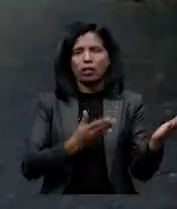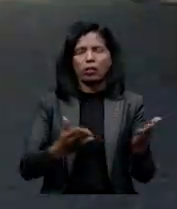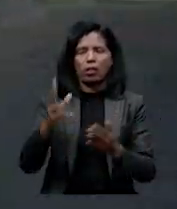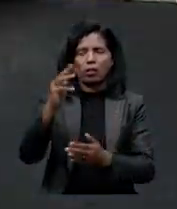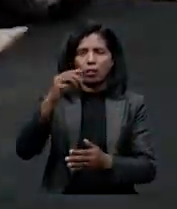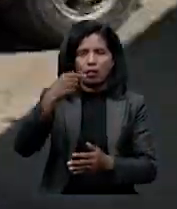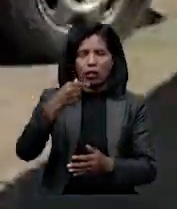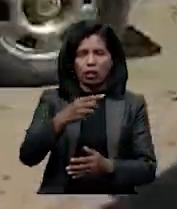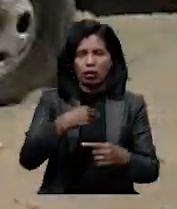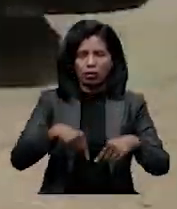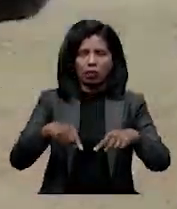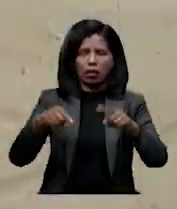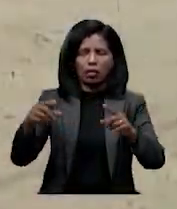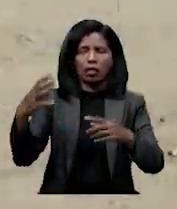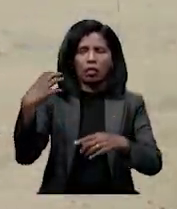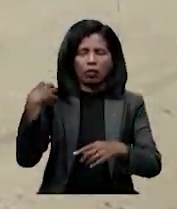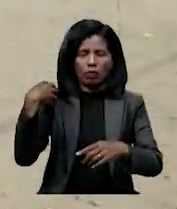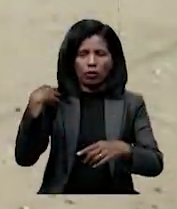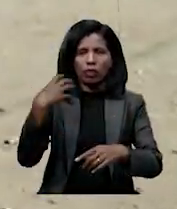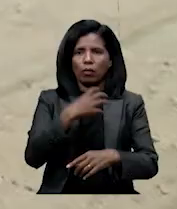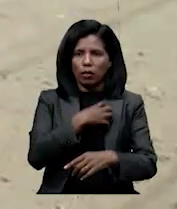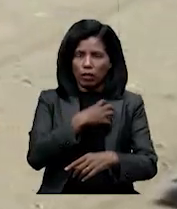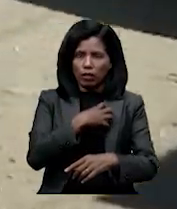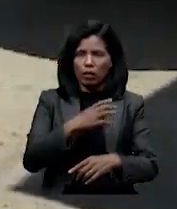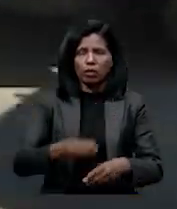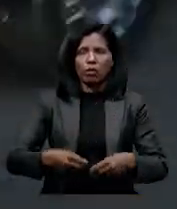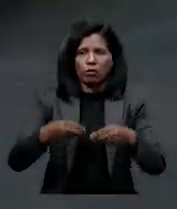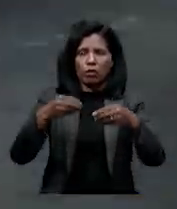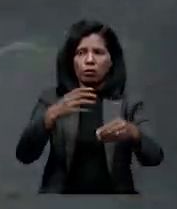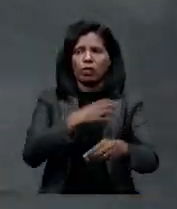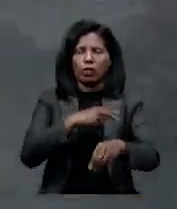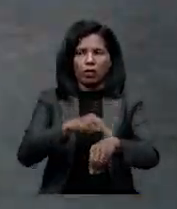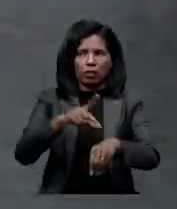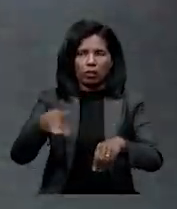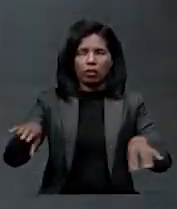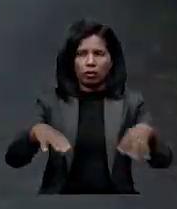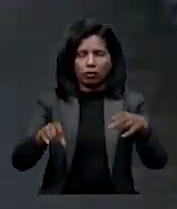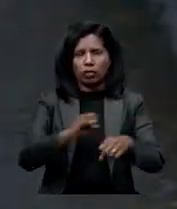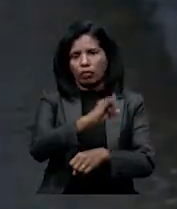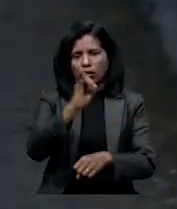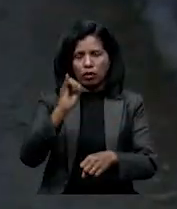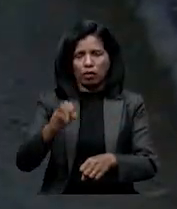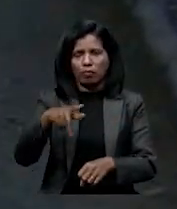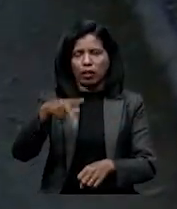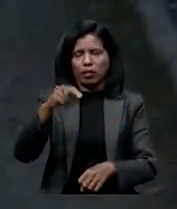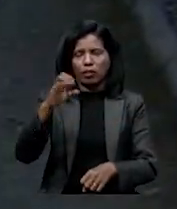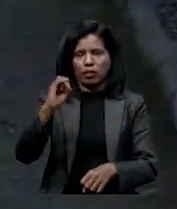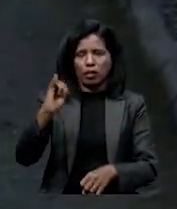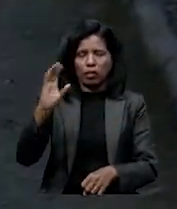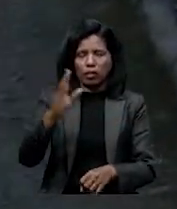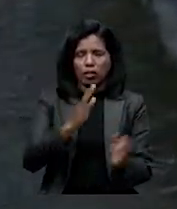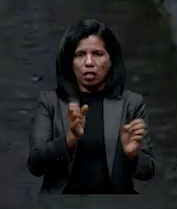ba iha Comando Geral Polícia Caicoli ou de entrega ba Polícia Nacional Serviço de Investigação Criminal PNSIK ou de halo